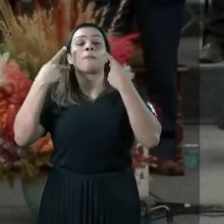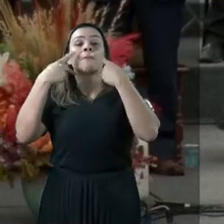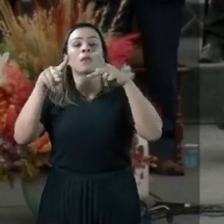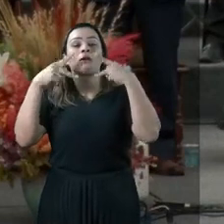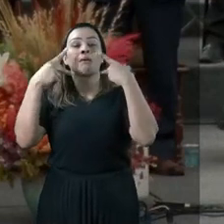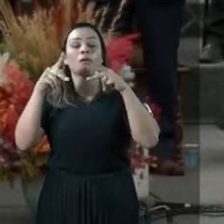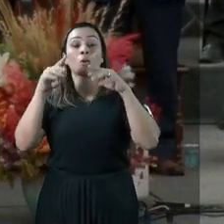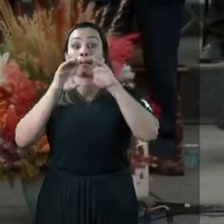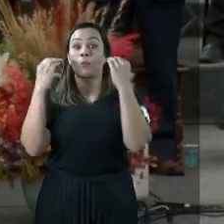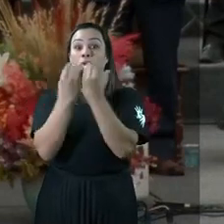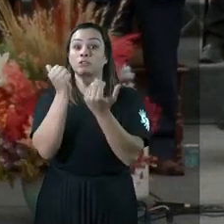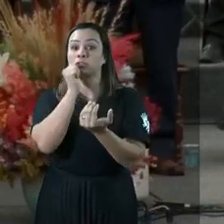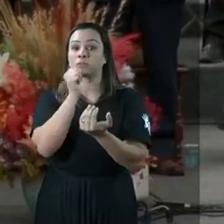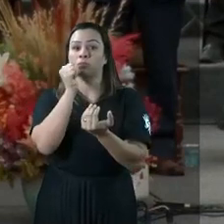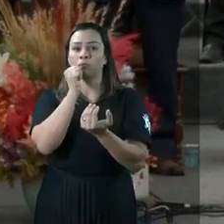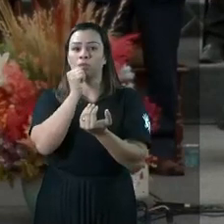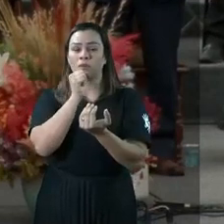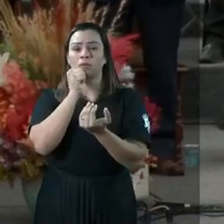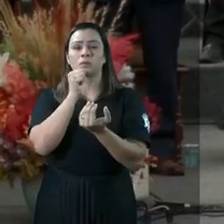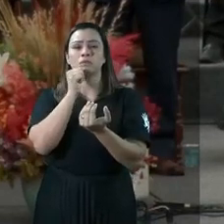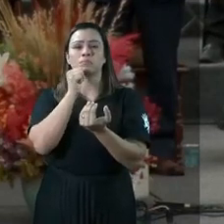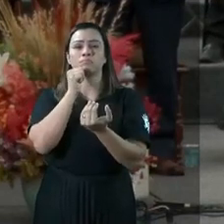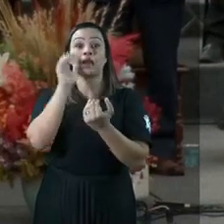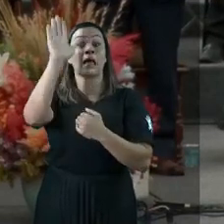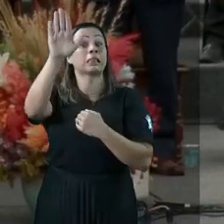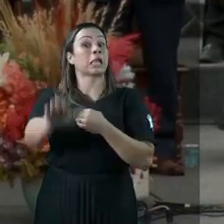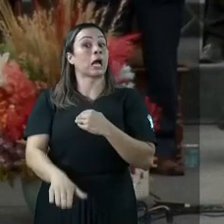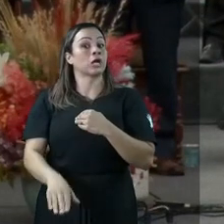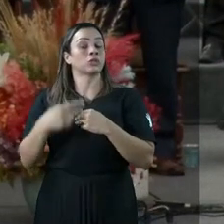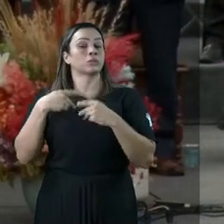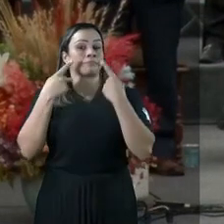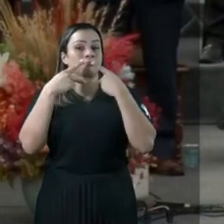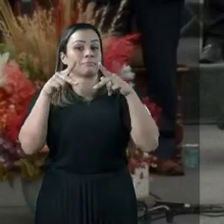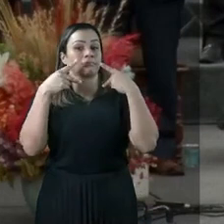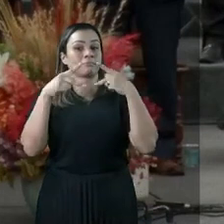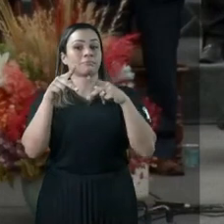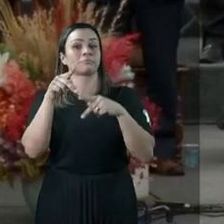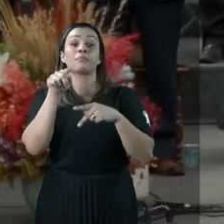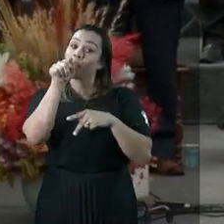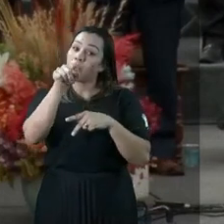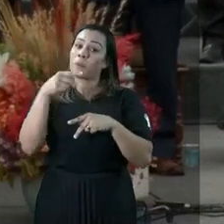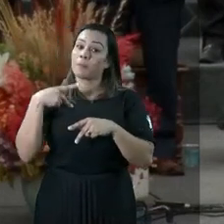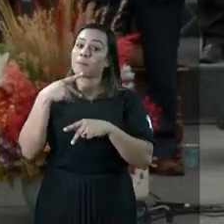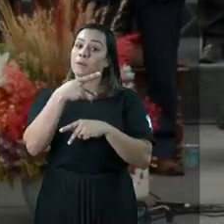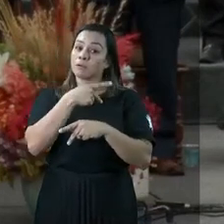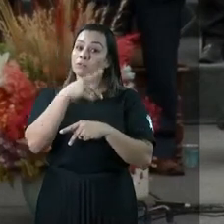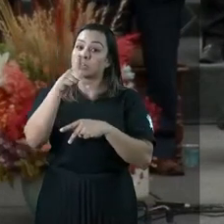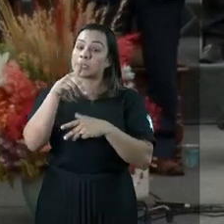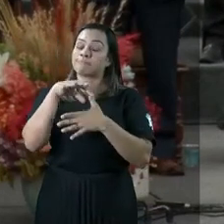tarde, no antigo plenário, o senhor representava a presidência naquela tarde. E eu estava